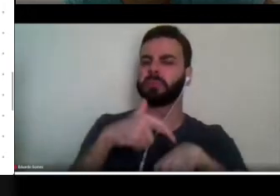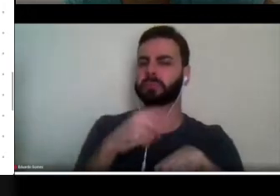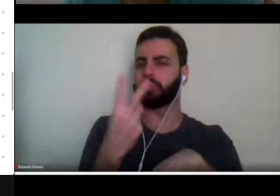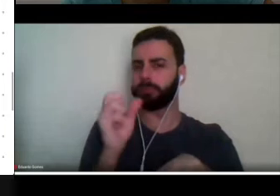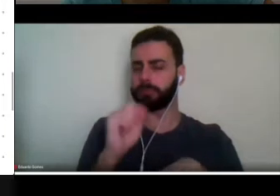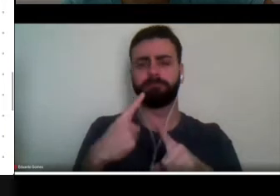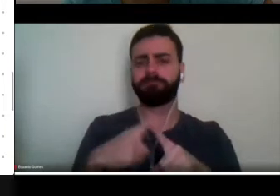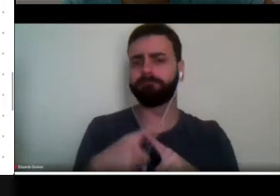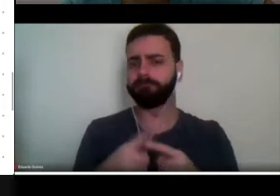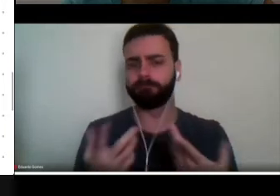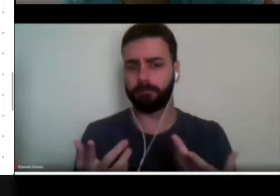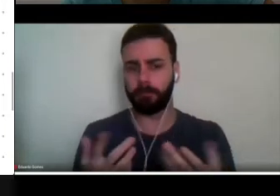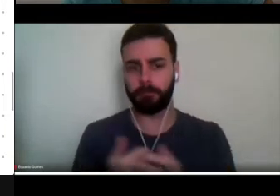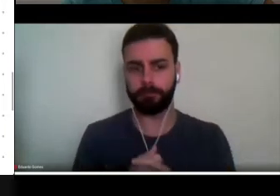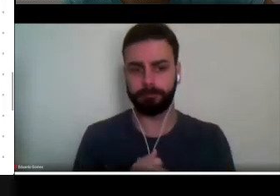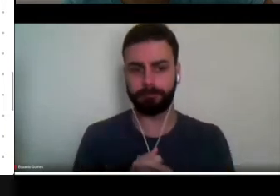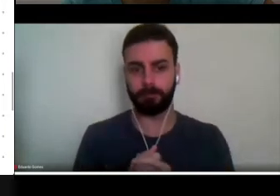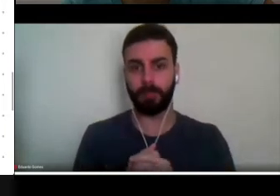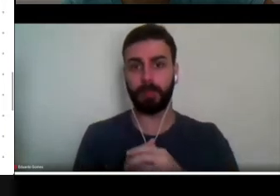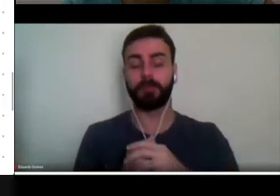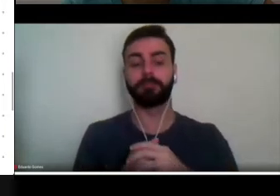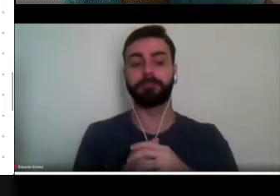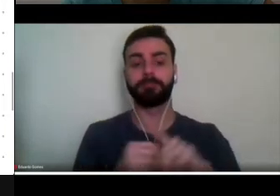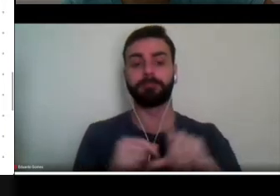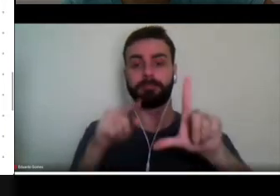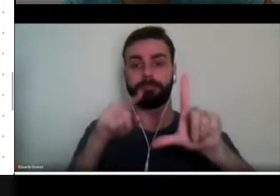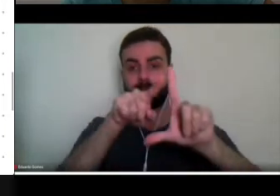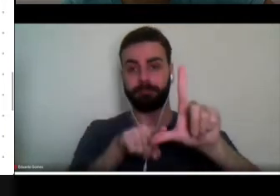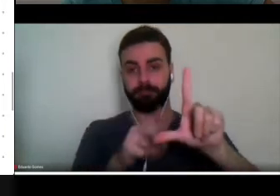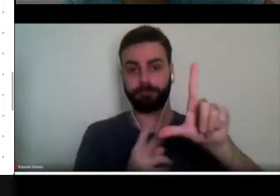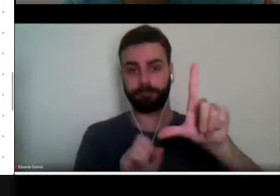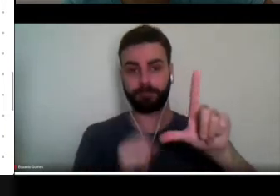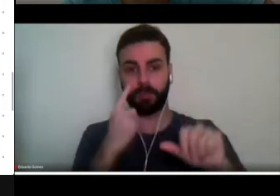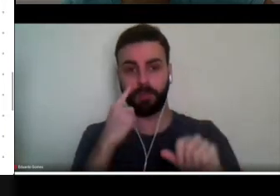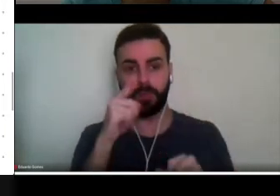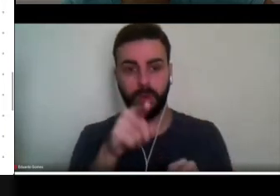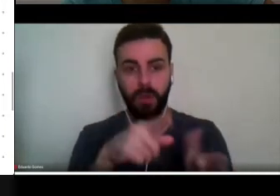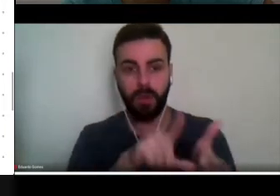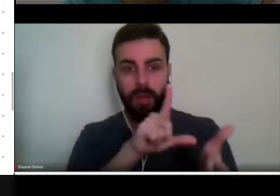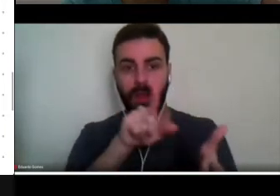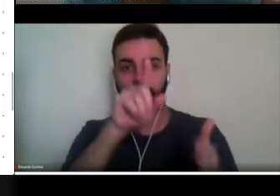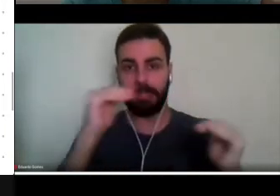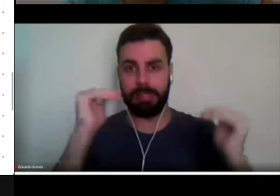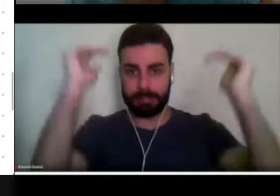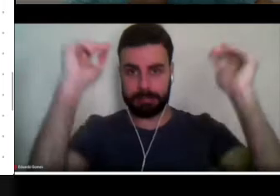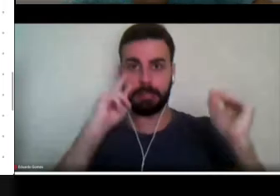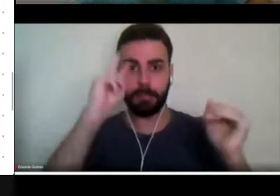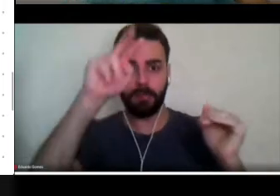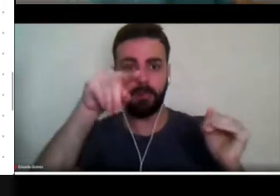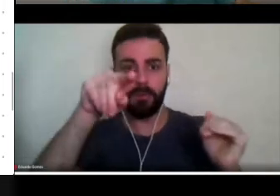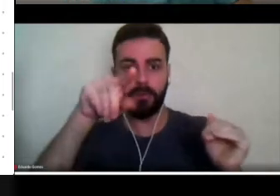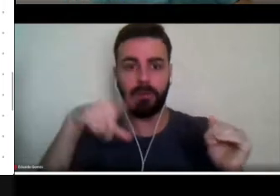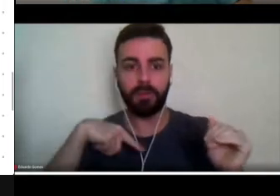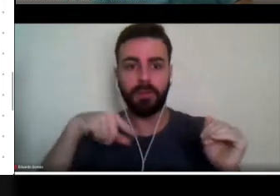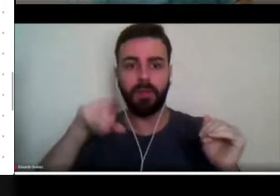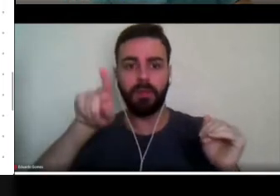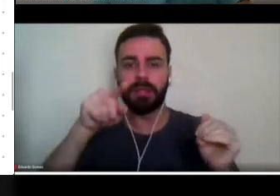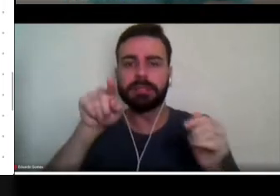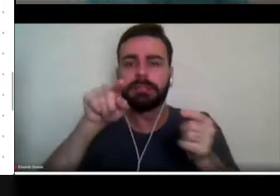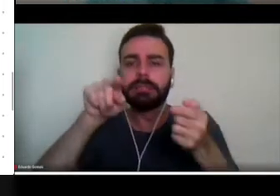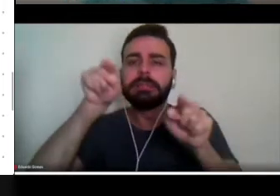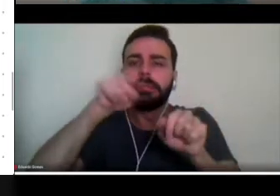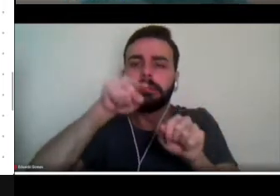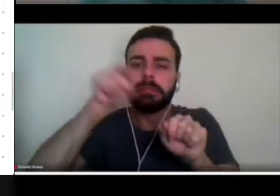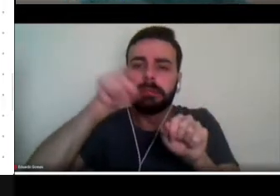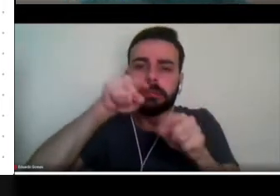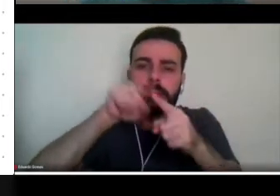curva de A tem a mesma inclinação de B. Mais ou menos aqui em 2 segundos. Tá